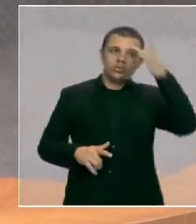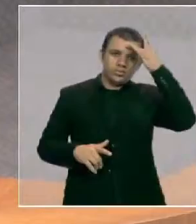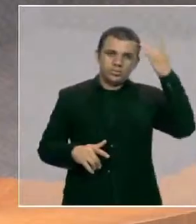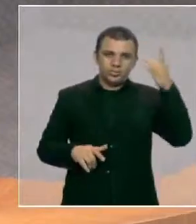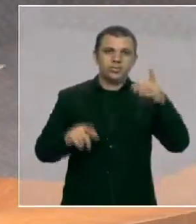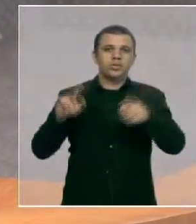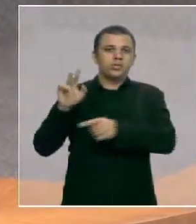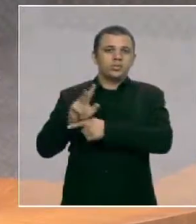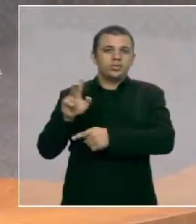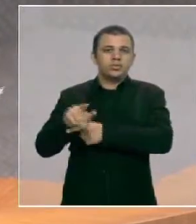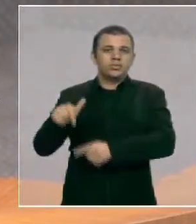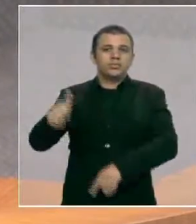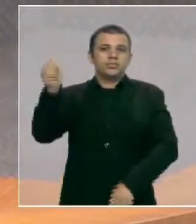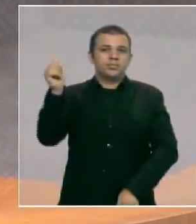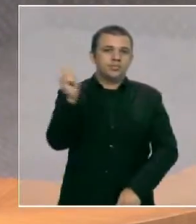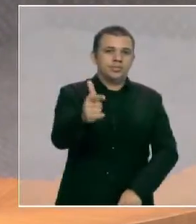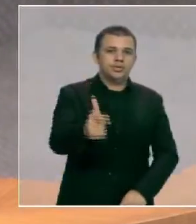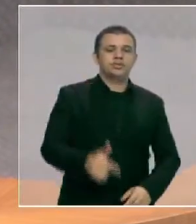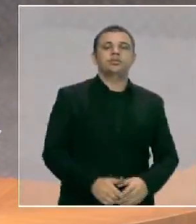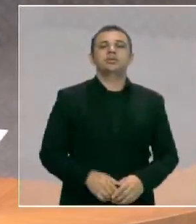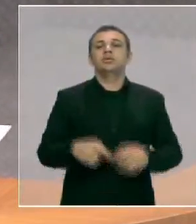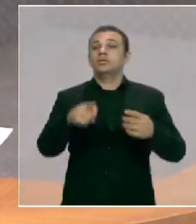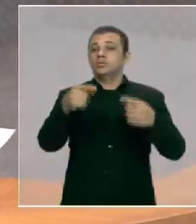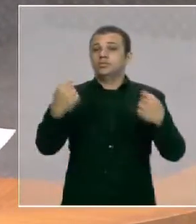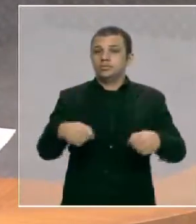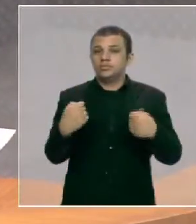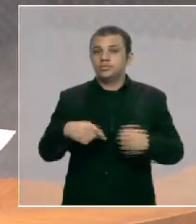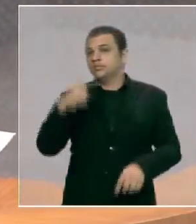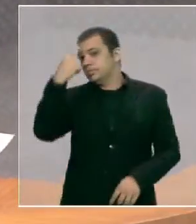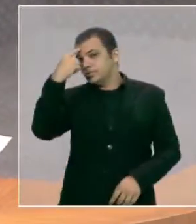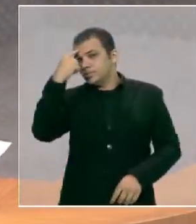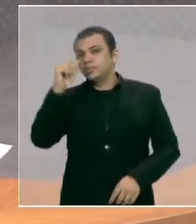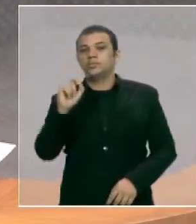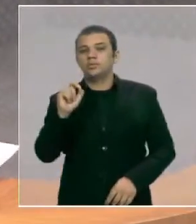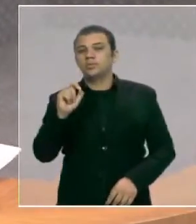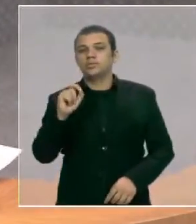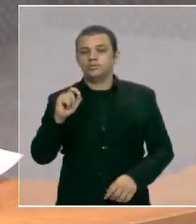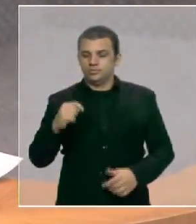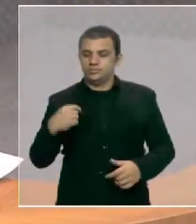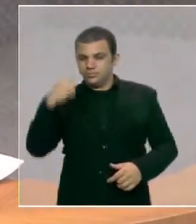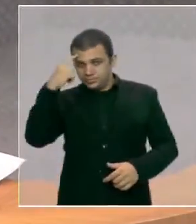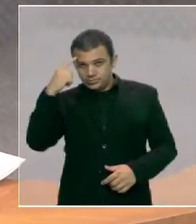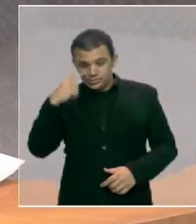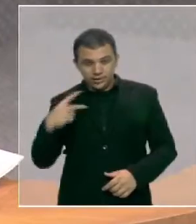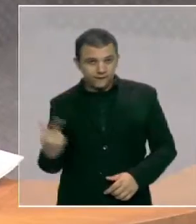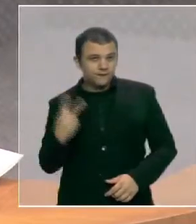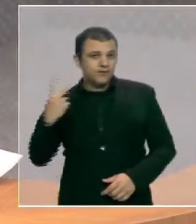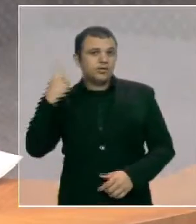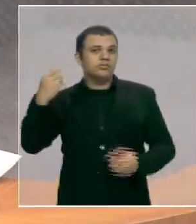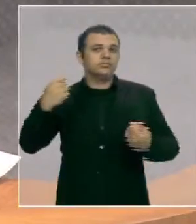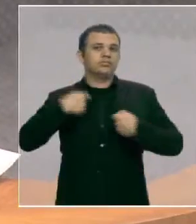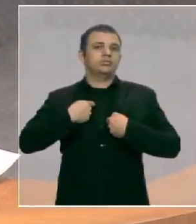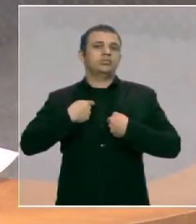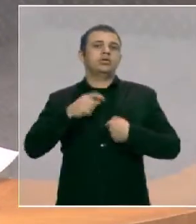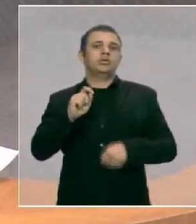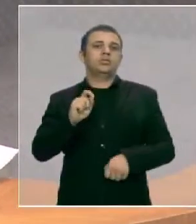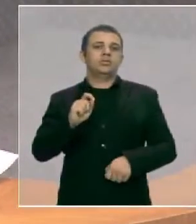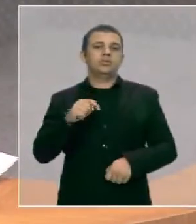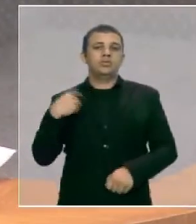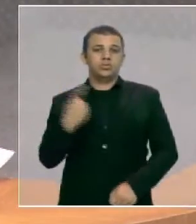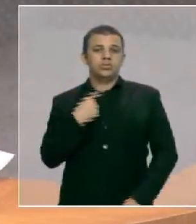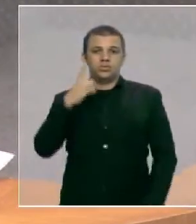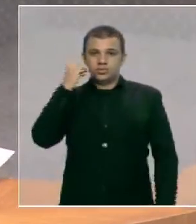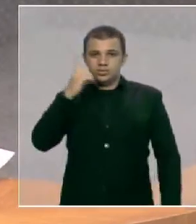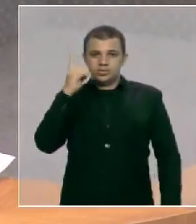você. Então, se valorizem, vamos nos valorizar. Somos deputados eleitos pelo povo. E